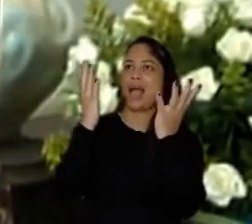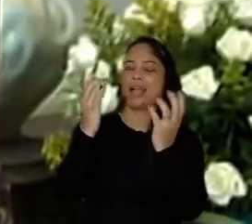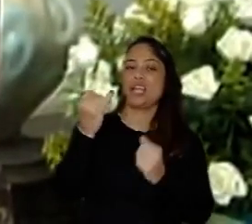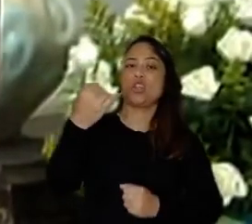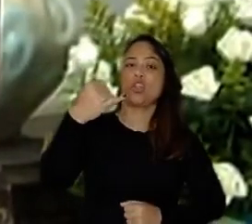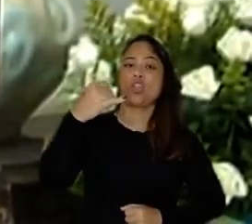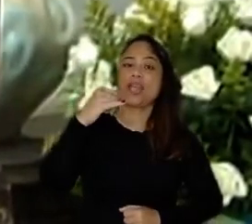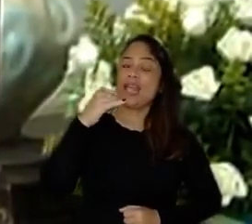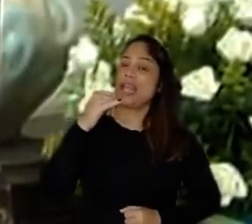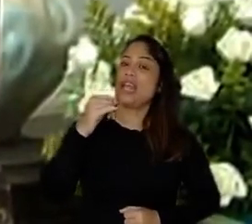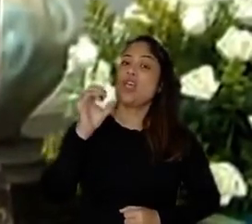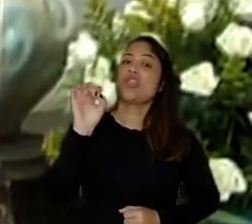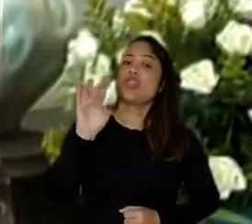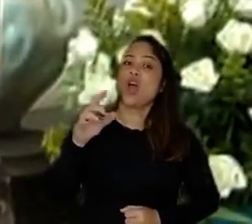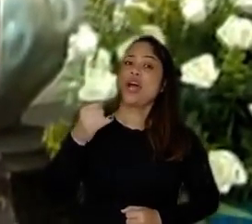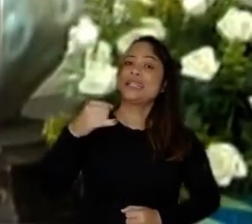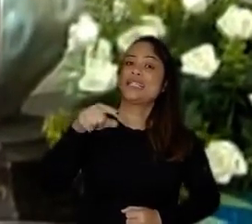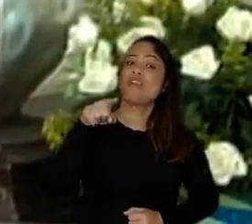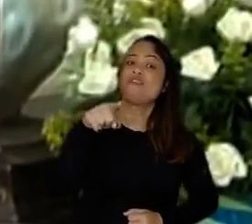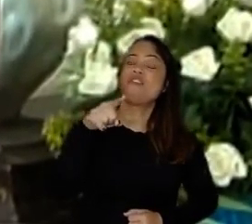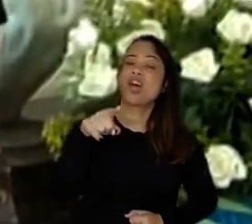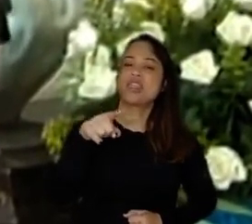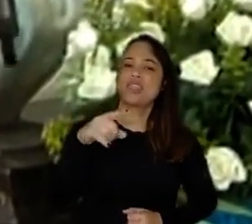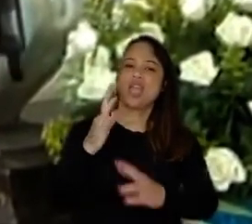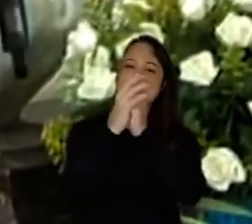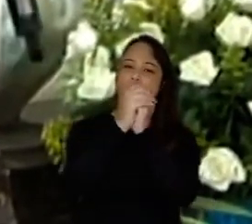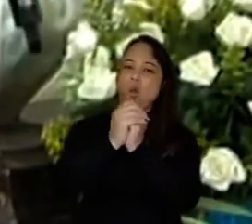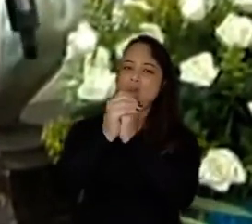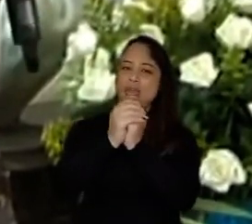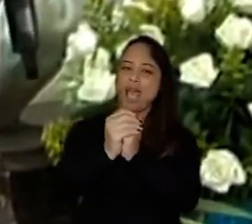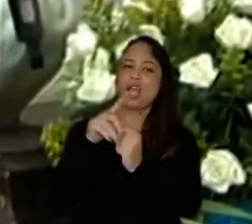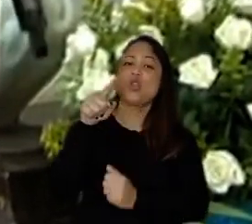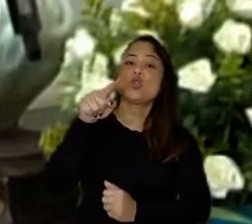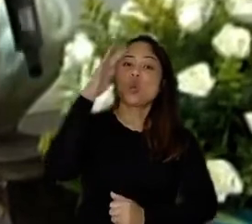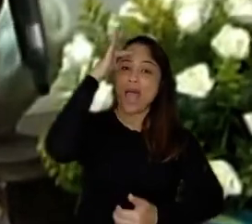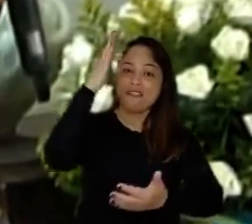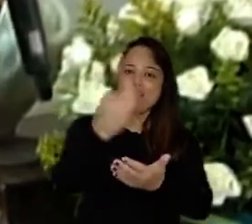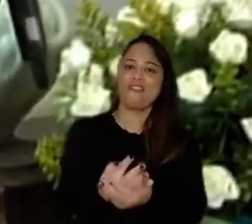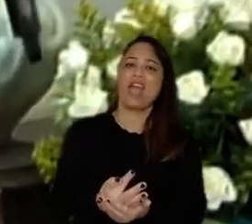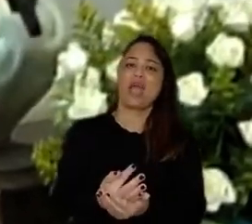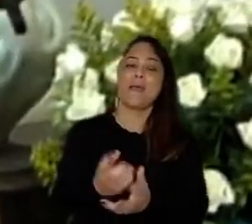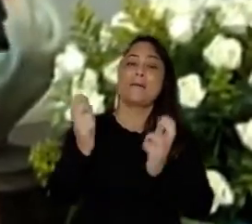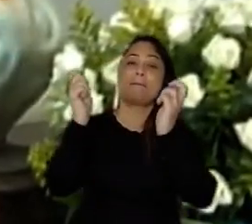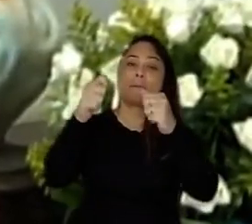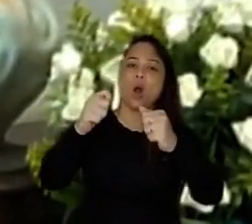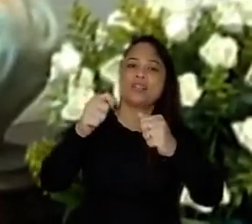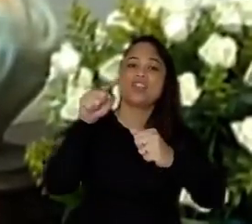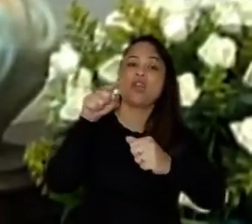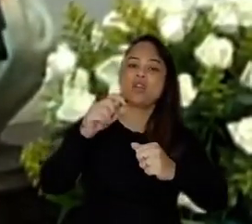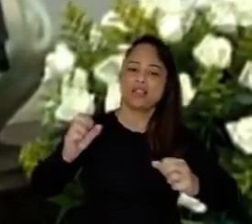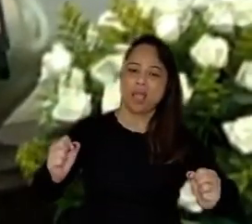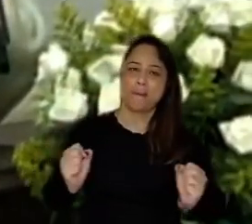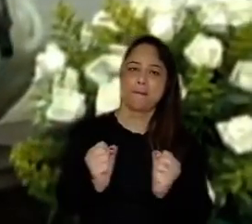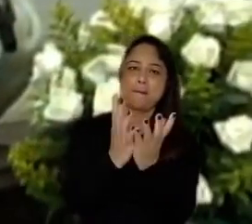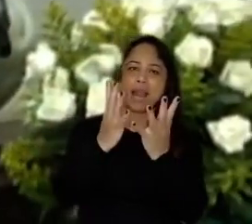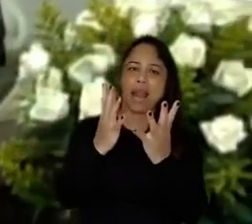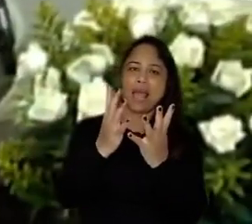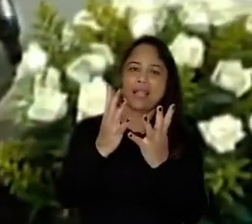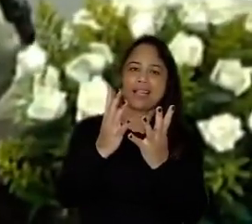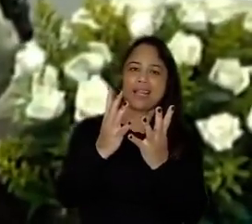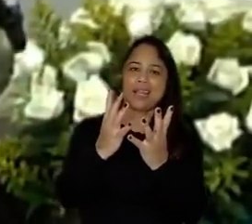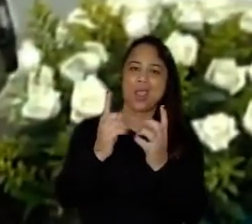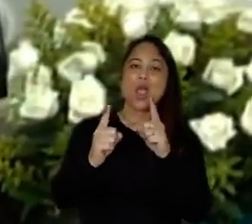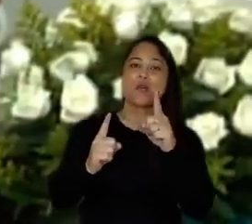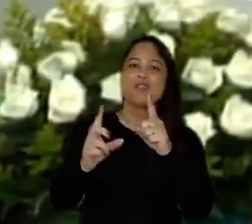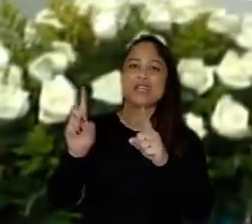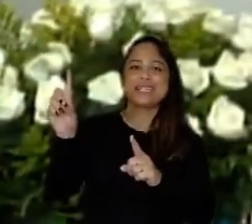é a fé das pessoas orando por você, é a sua fé pessoal, é que arranca de Jesus uma